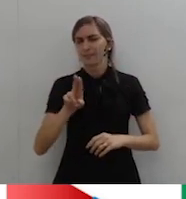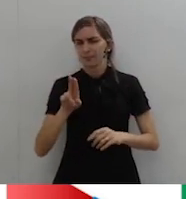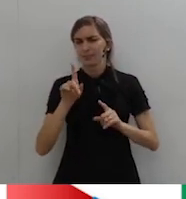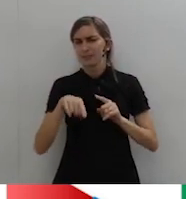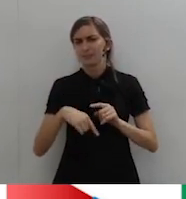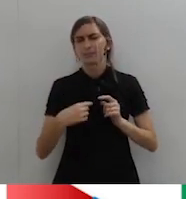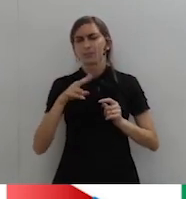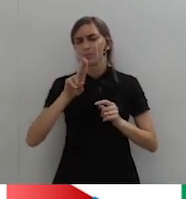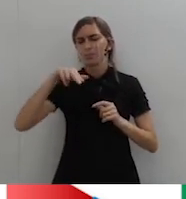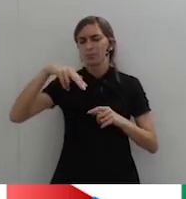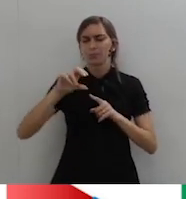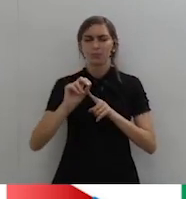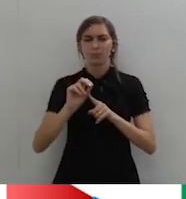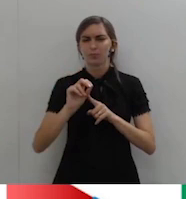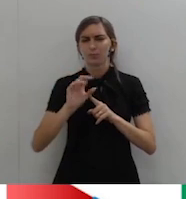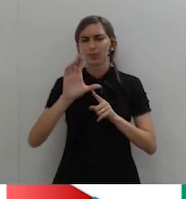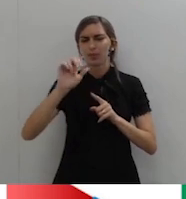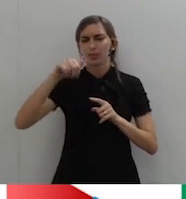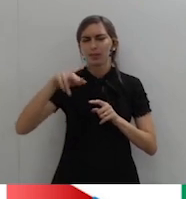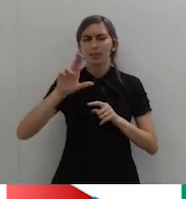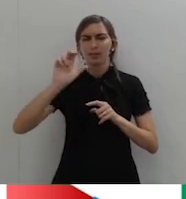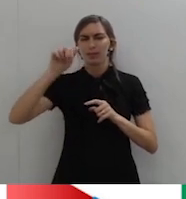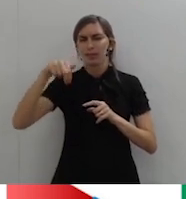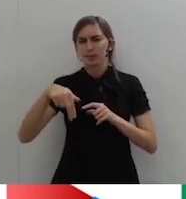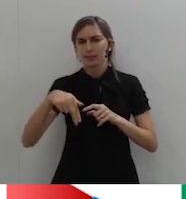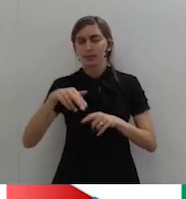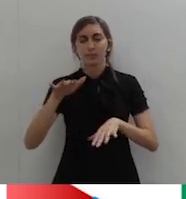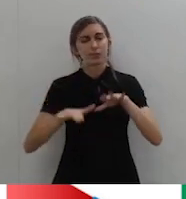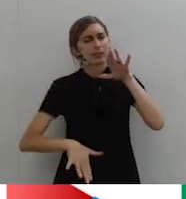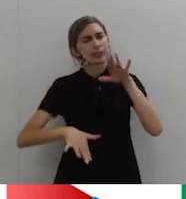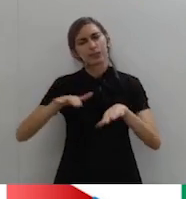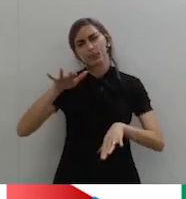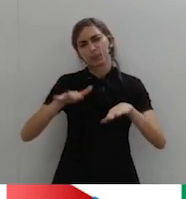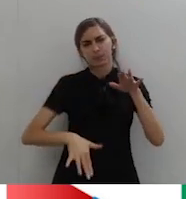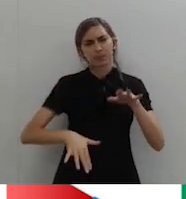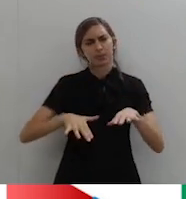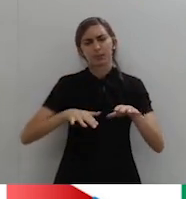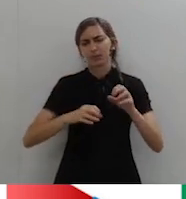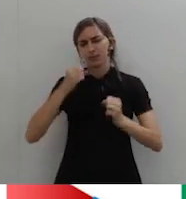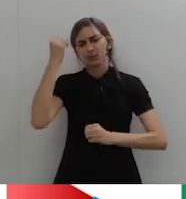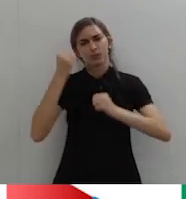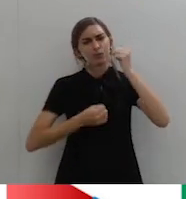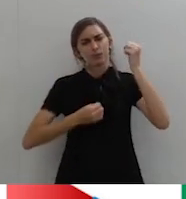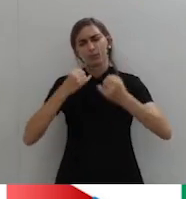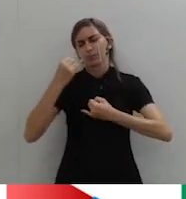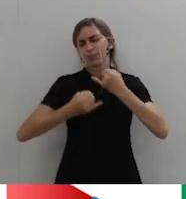né? É o Uno ou o Can-Can. Vai depender